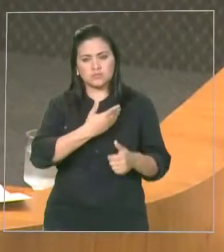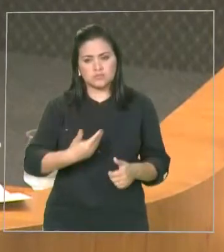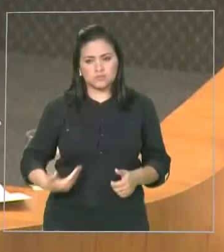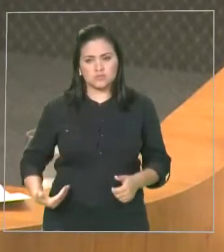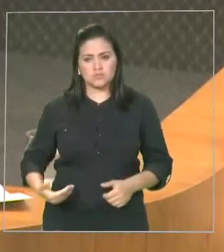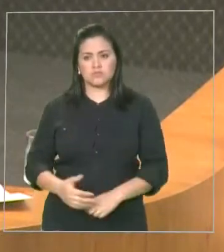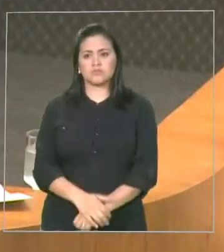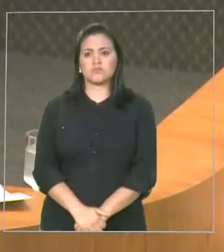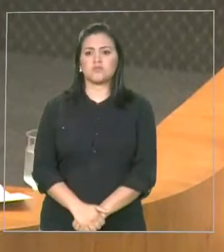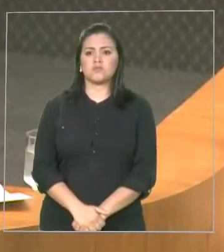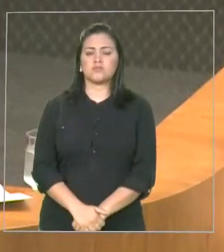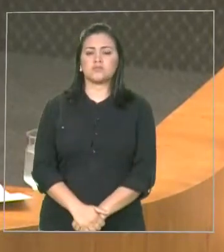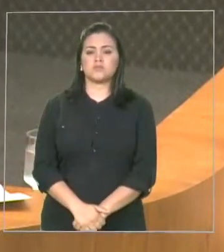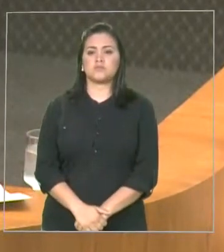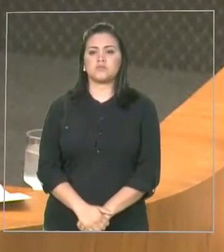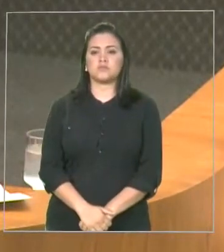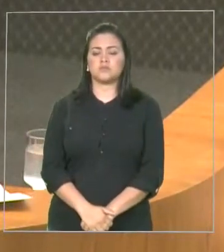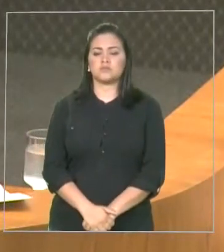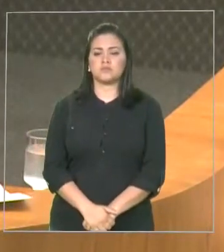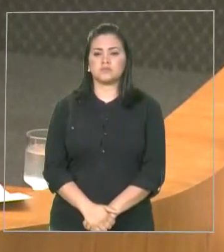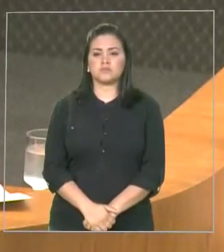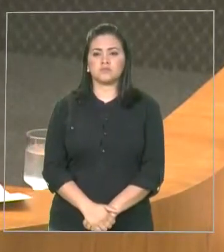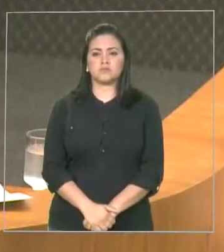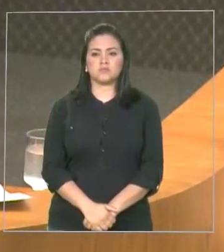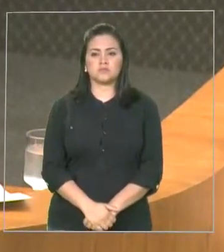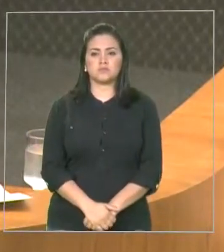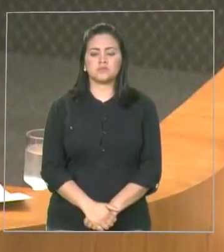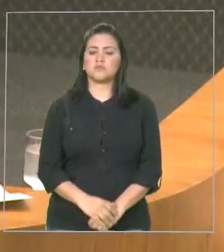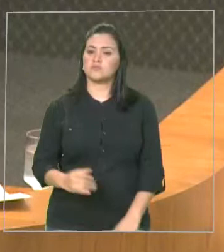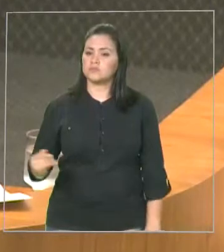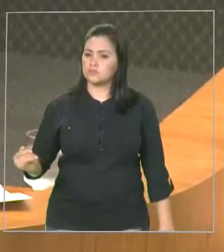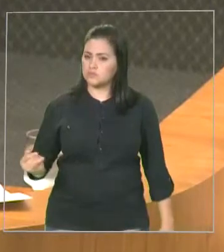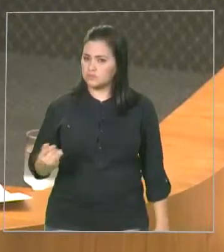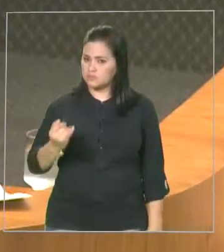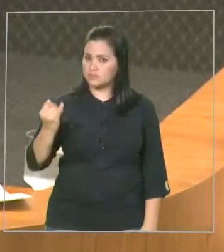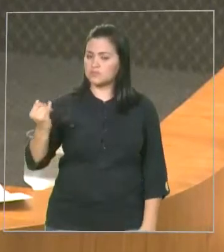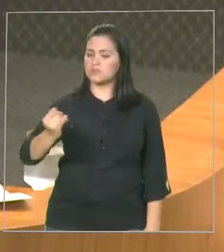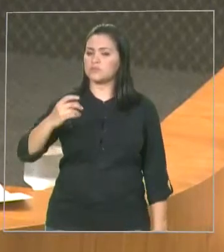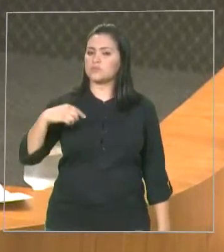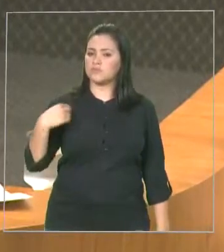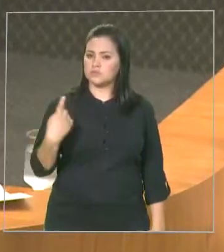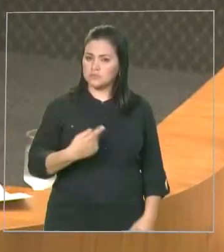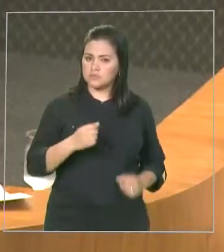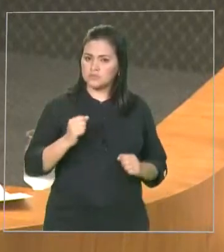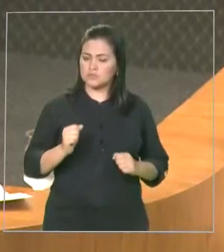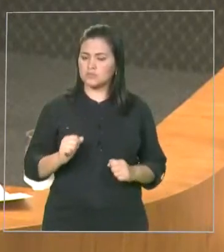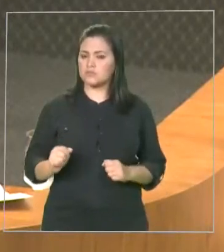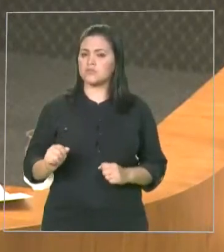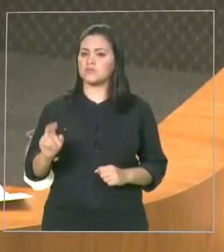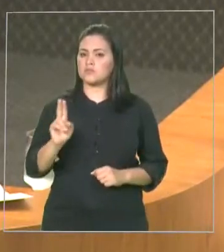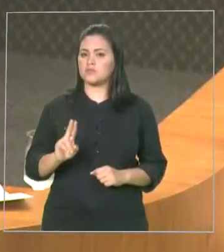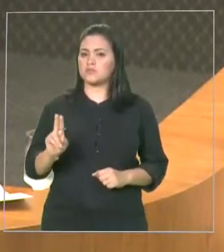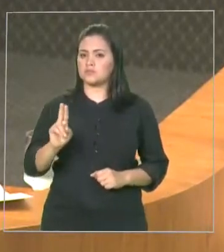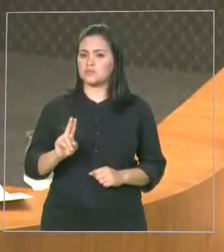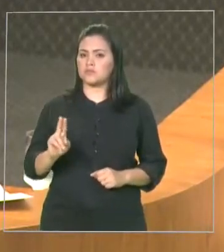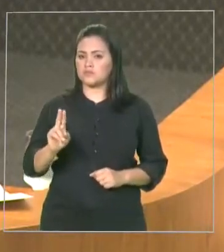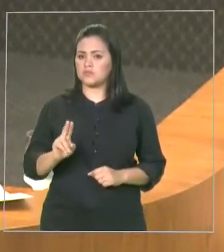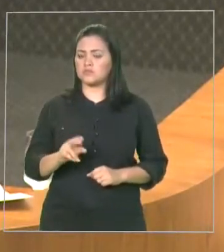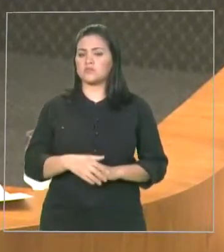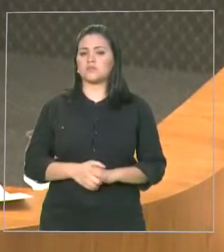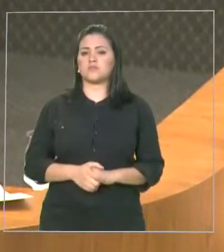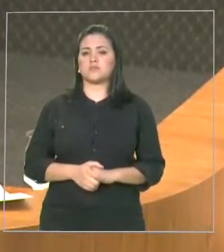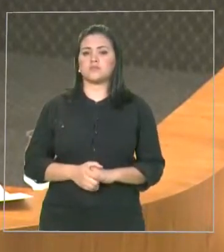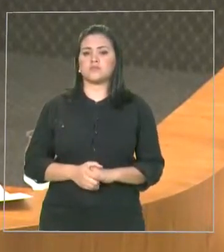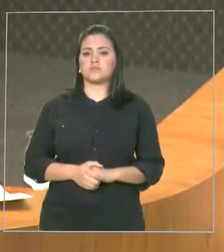Uma ferramenta importante que a gente já poderia estar utilizando no combate a essa questão